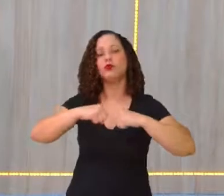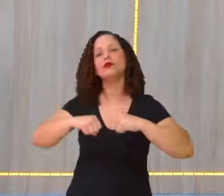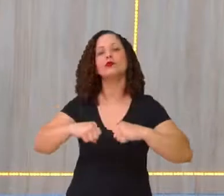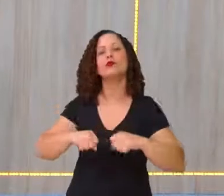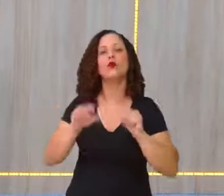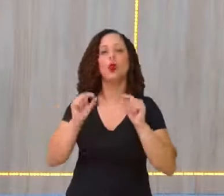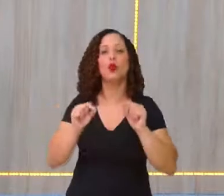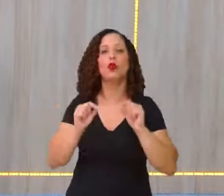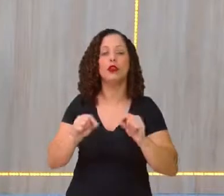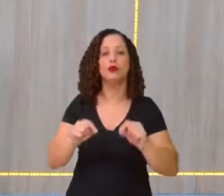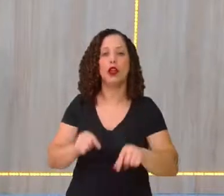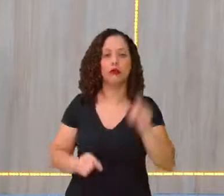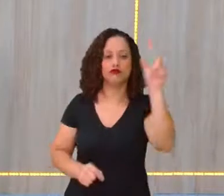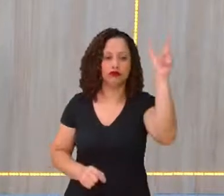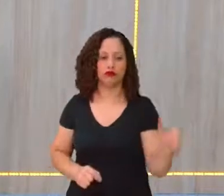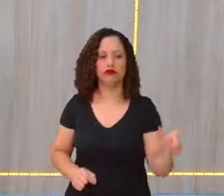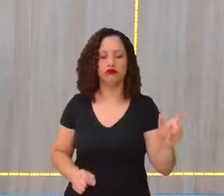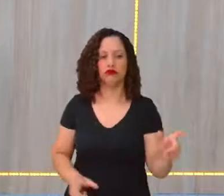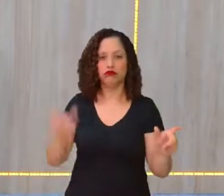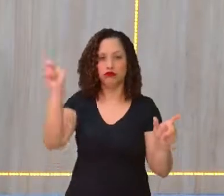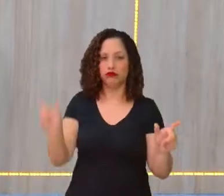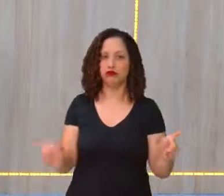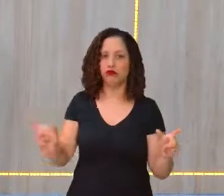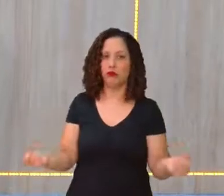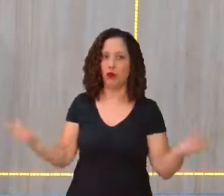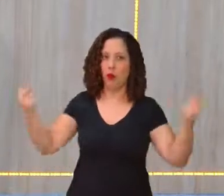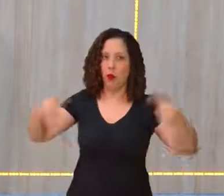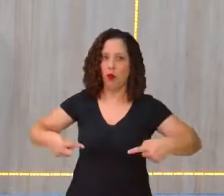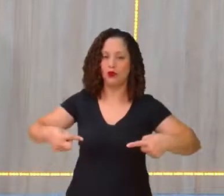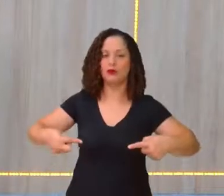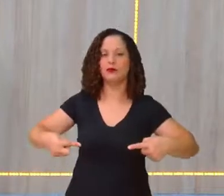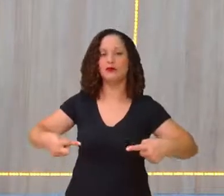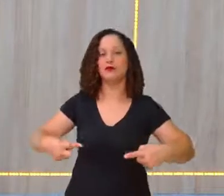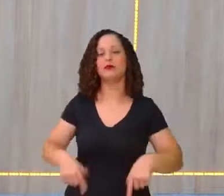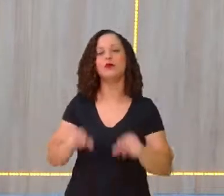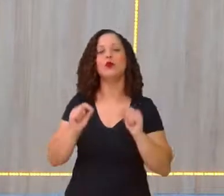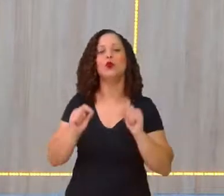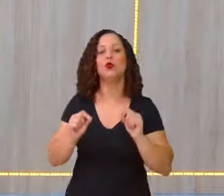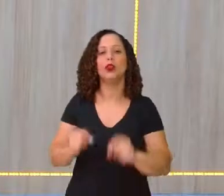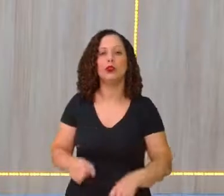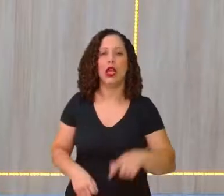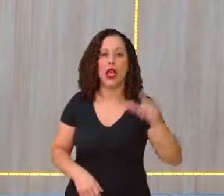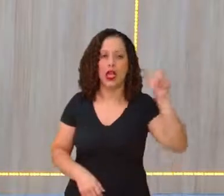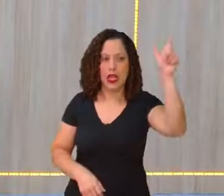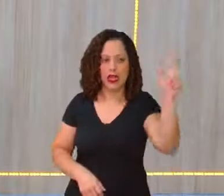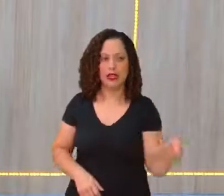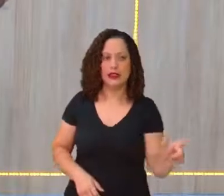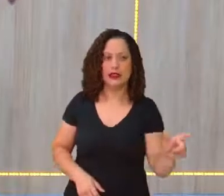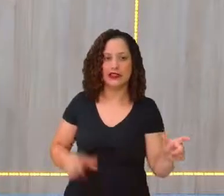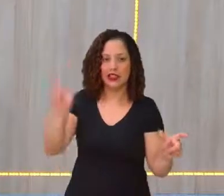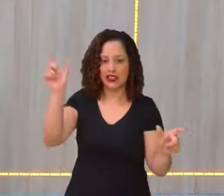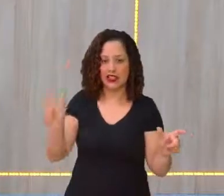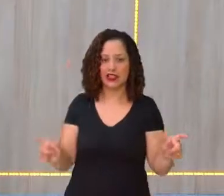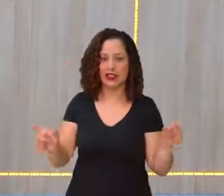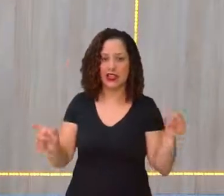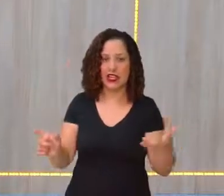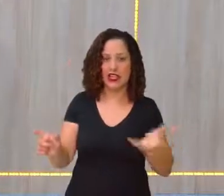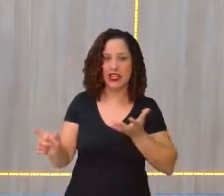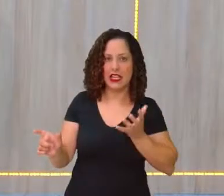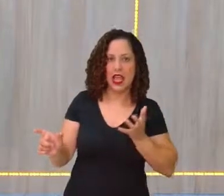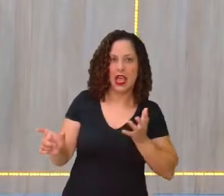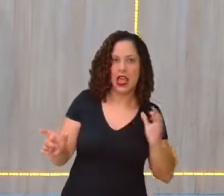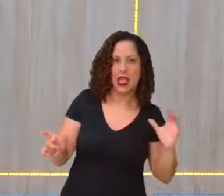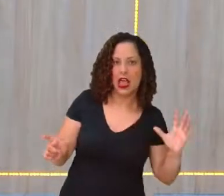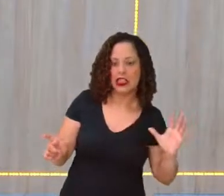de oposição, e essa oposição é feita para que um tente tirar o outro ali daquela área que